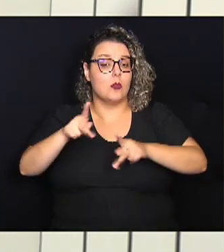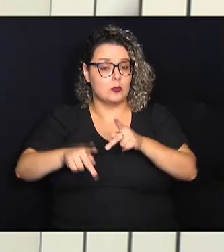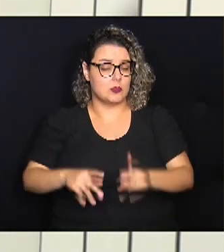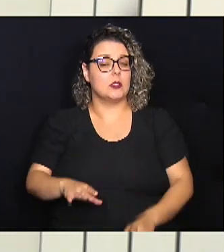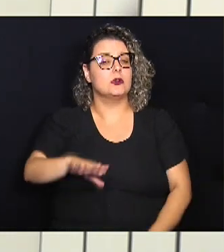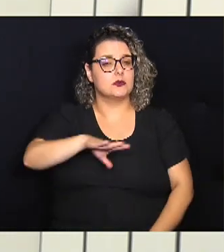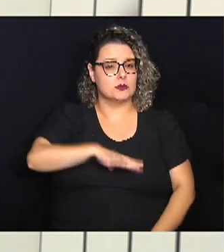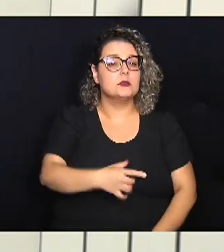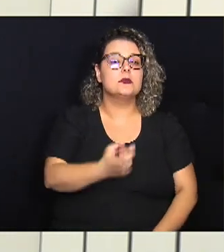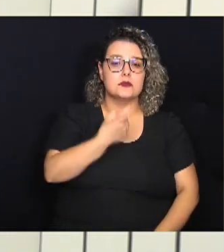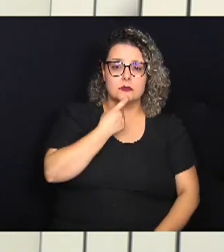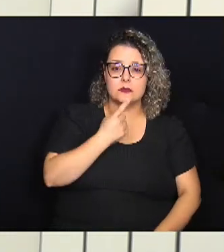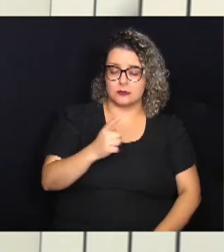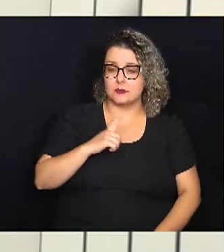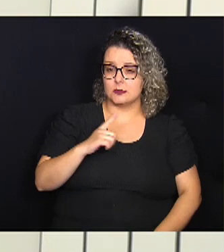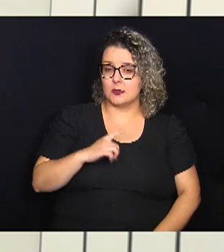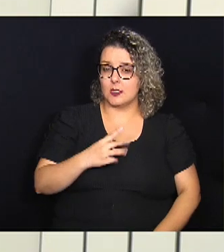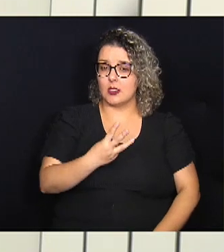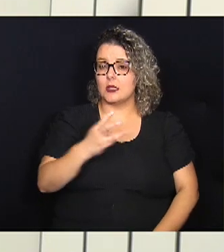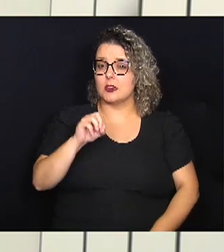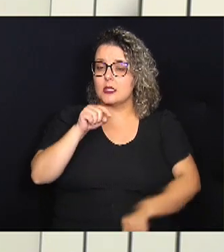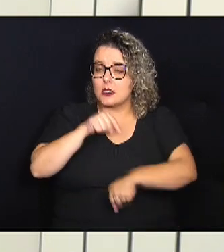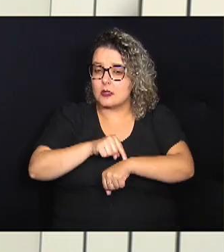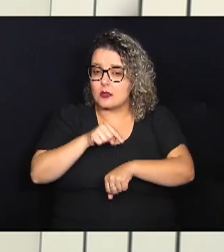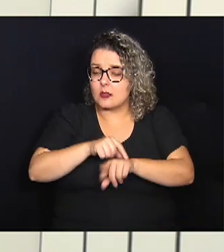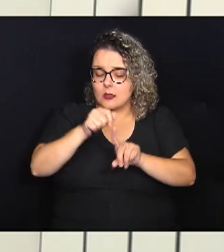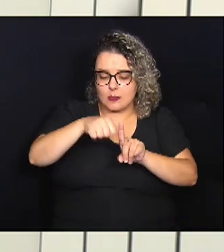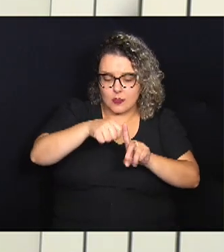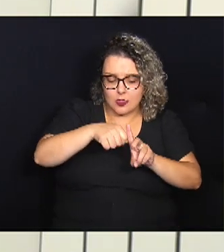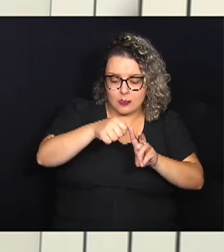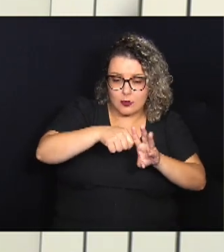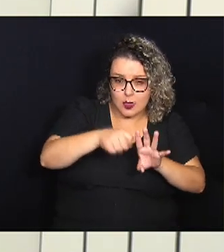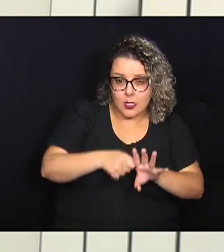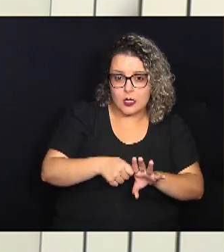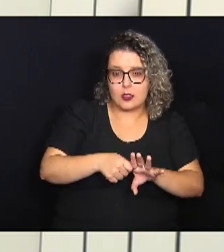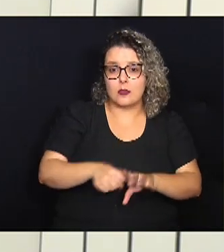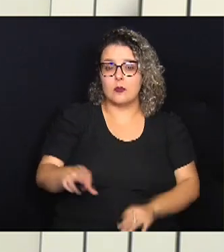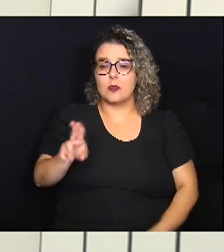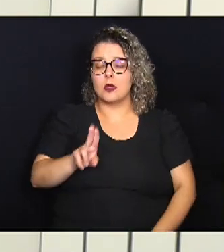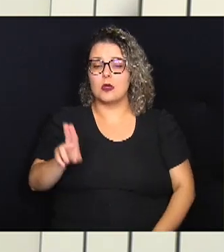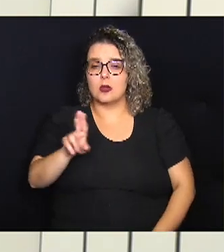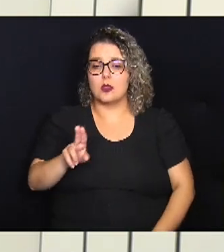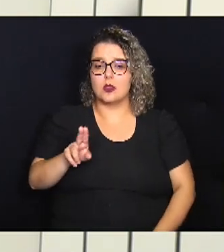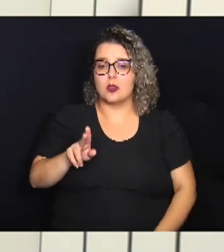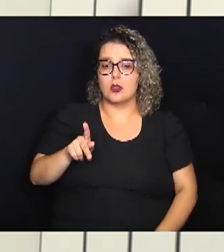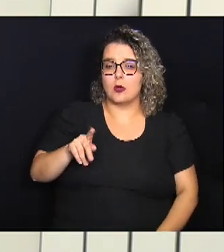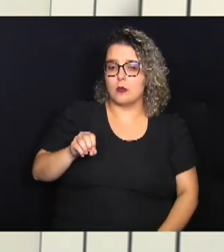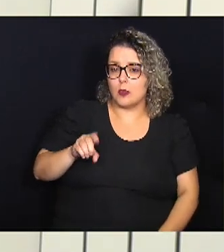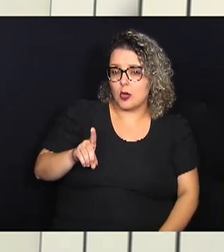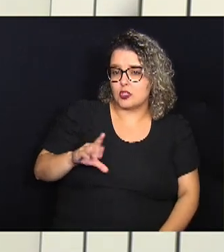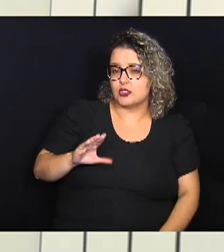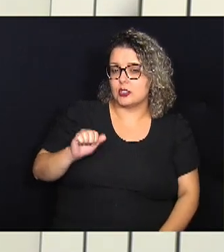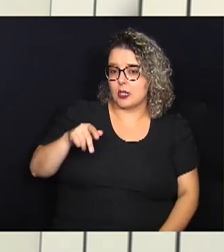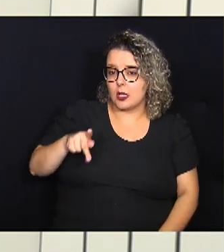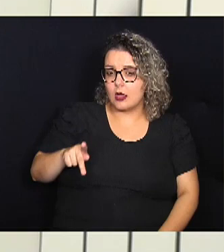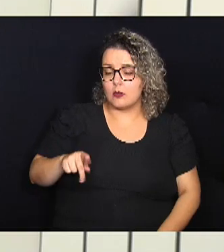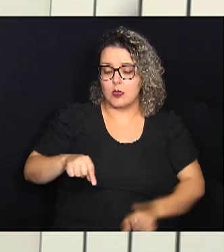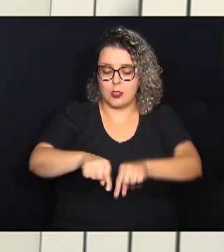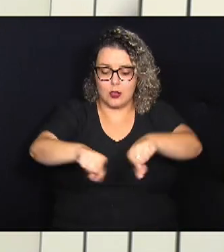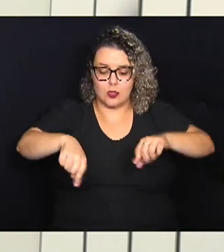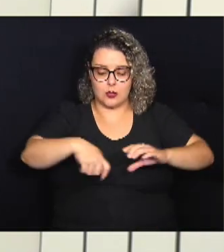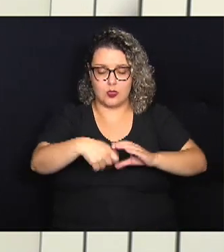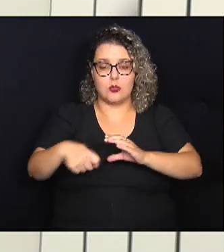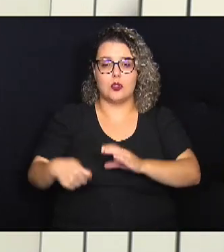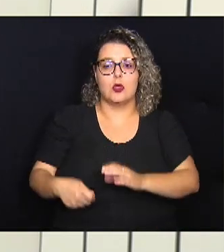pode contar com 30 horários mensais para usar o Podcamp, que é um estúdio de gravações de programas